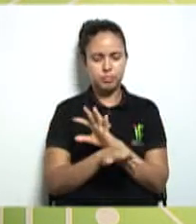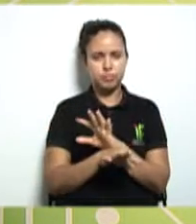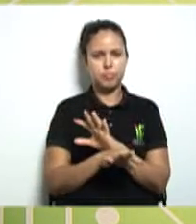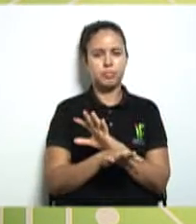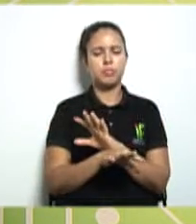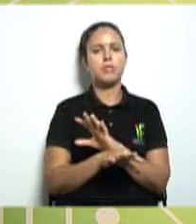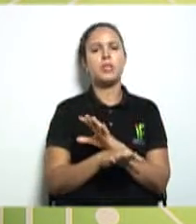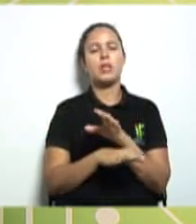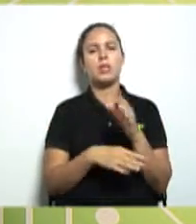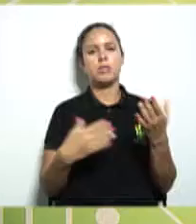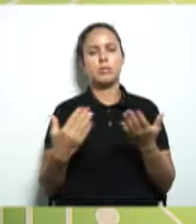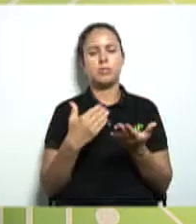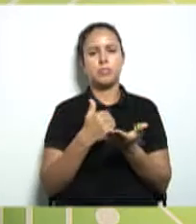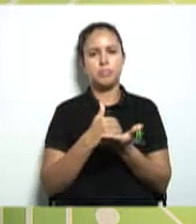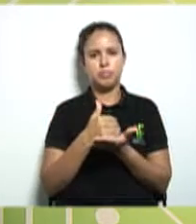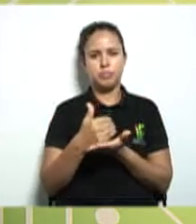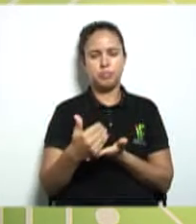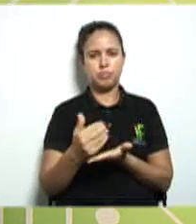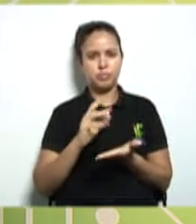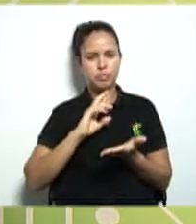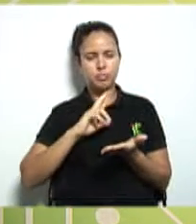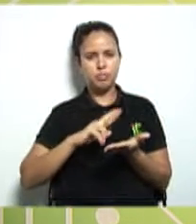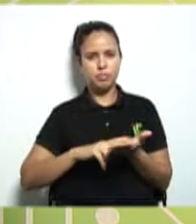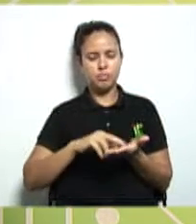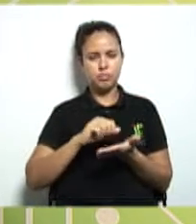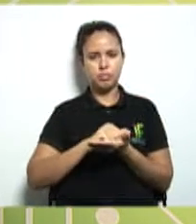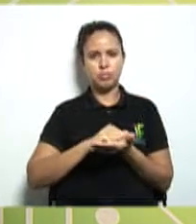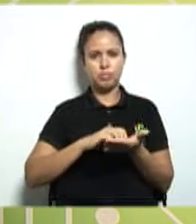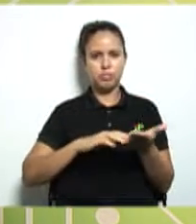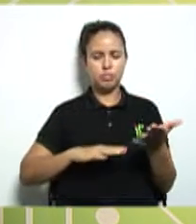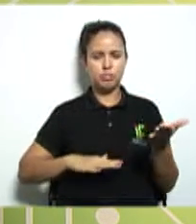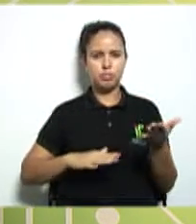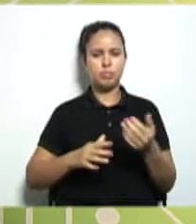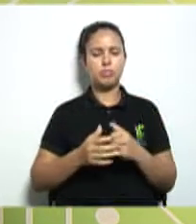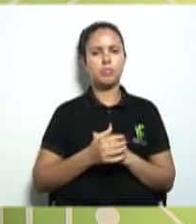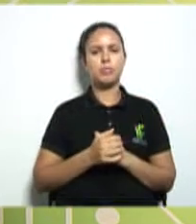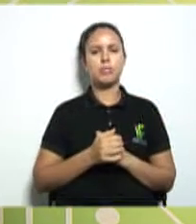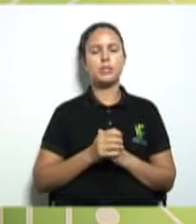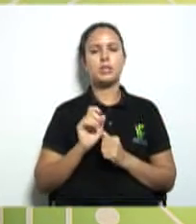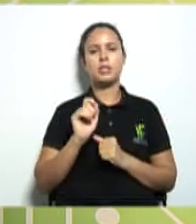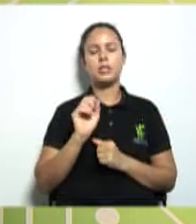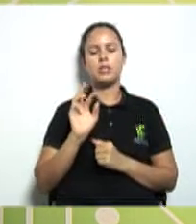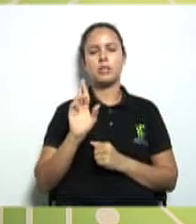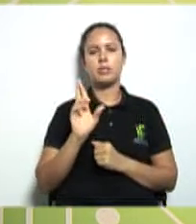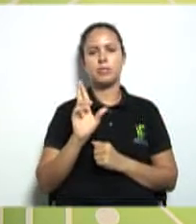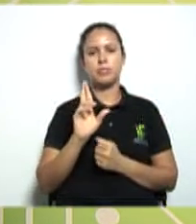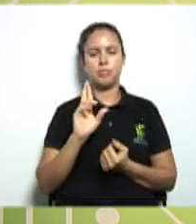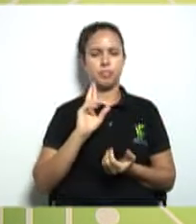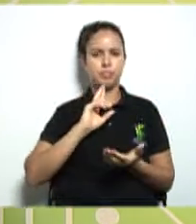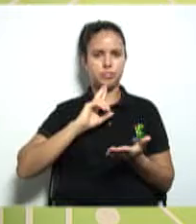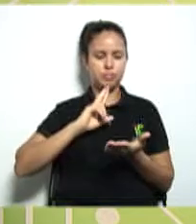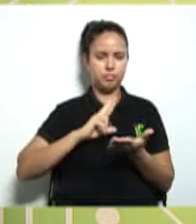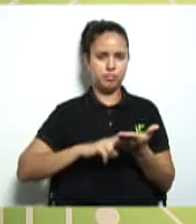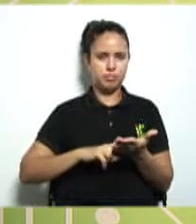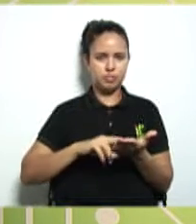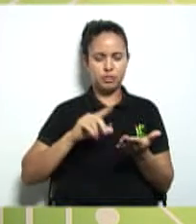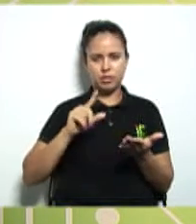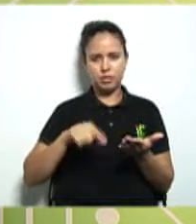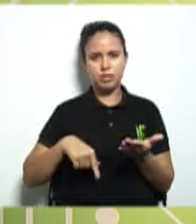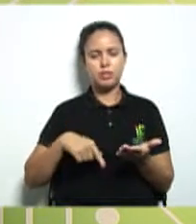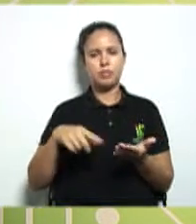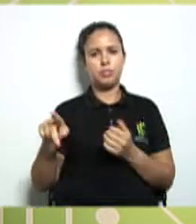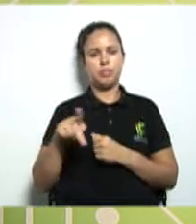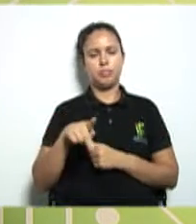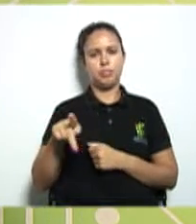nossa correção das atividades. Quem vai fazer a correção das atividades com vocês agora será a professora